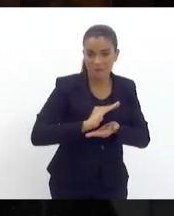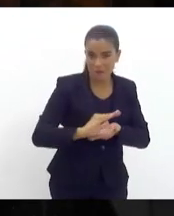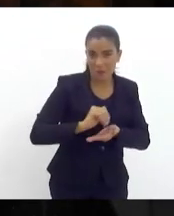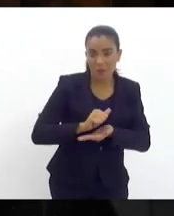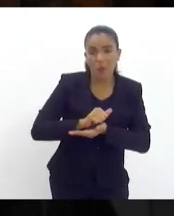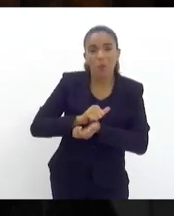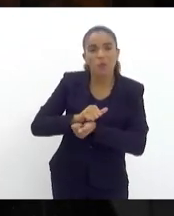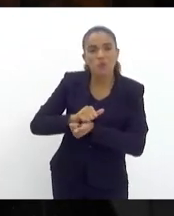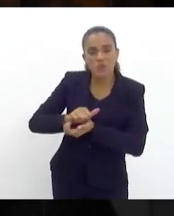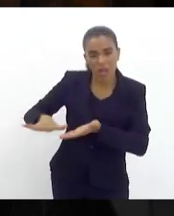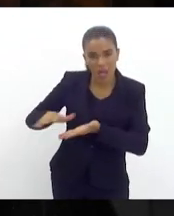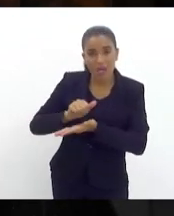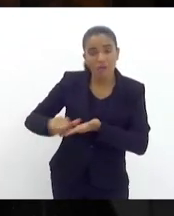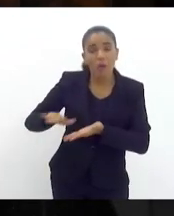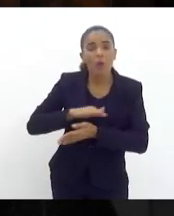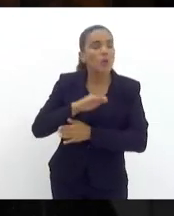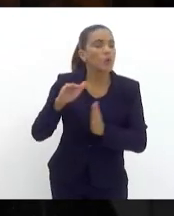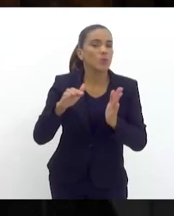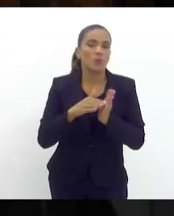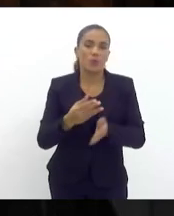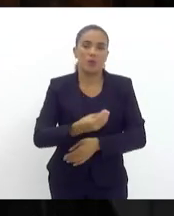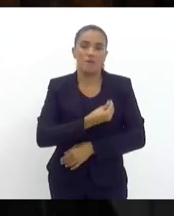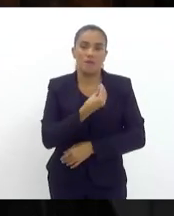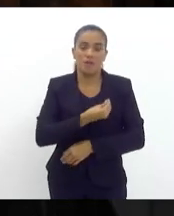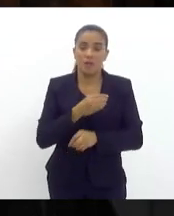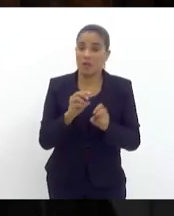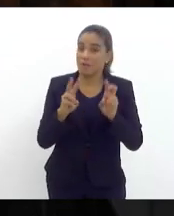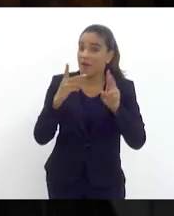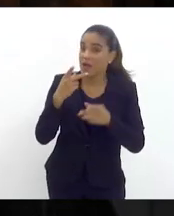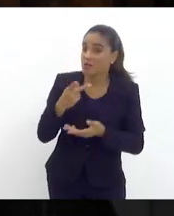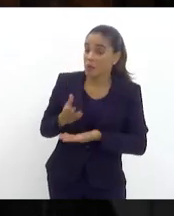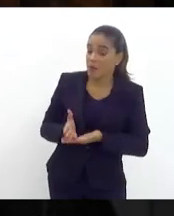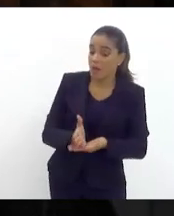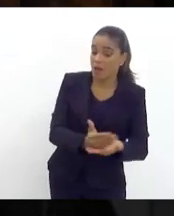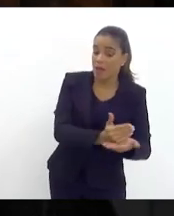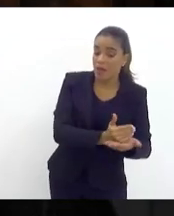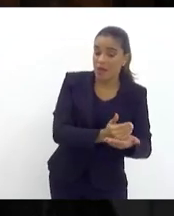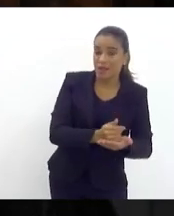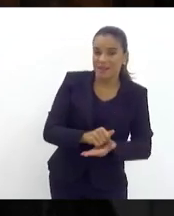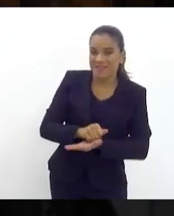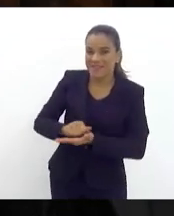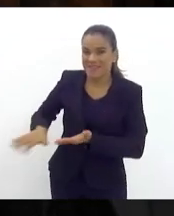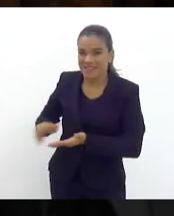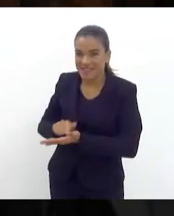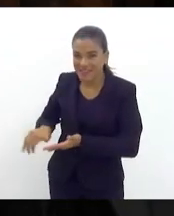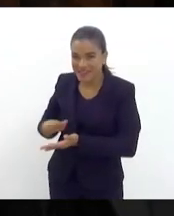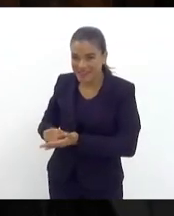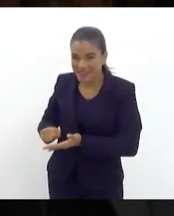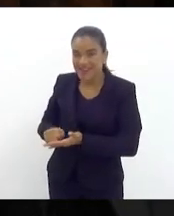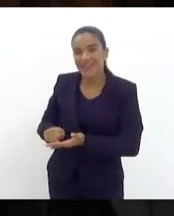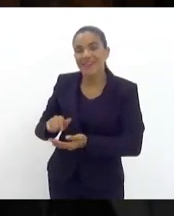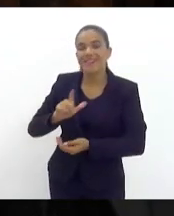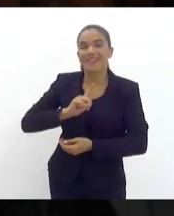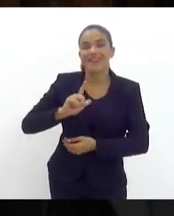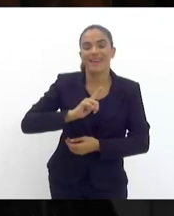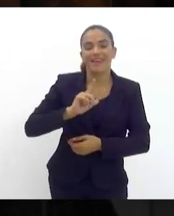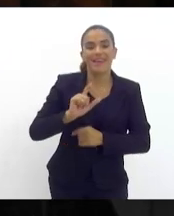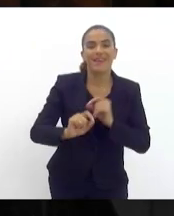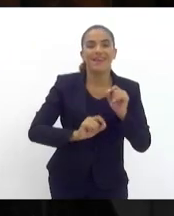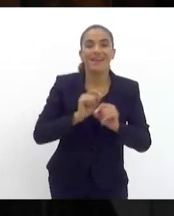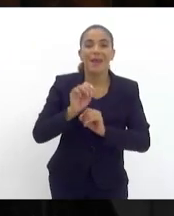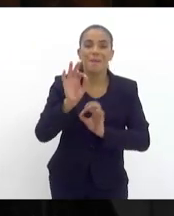que tudo nesta vida quando se trata de receitas e despesas tem que ter